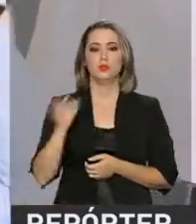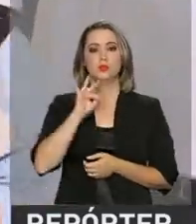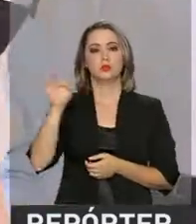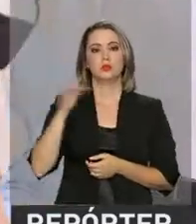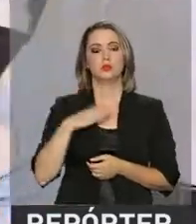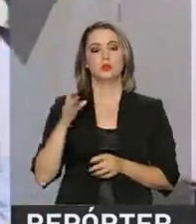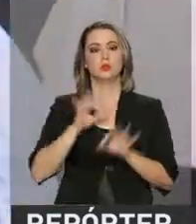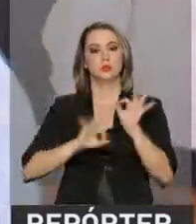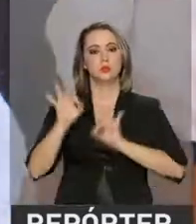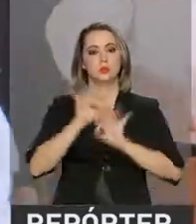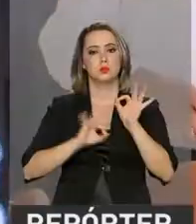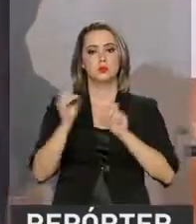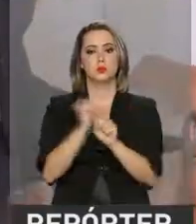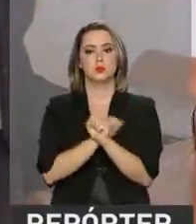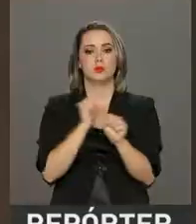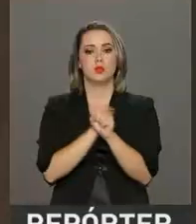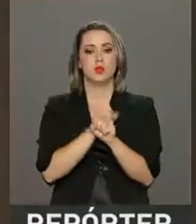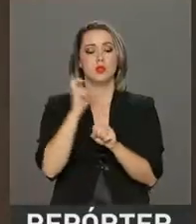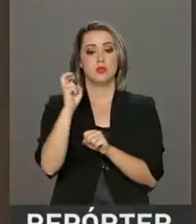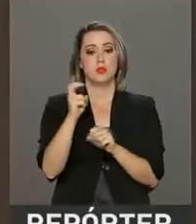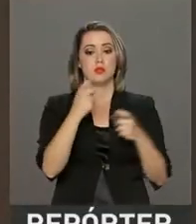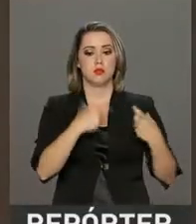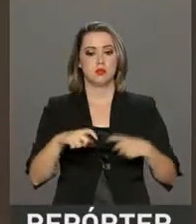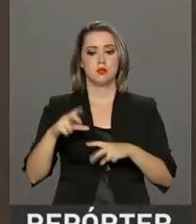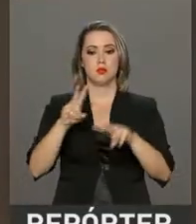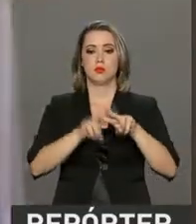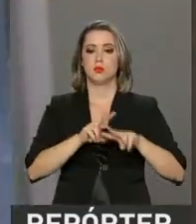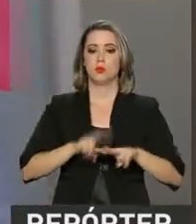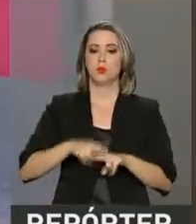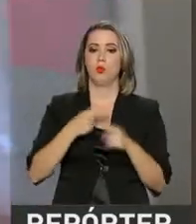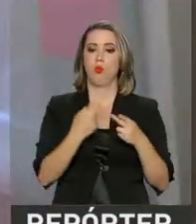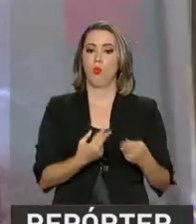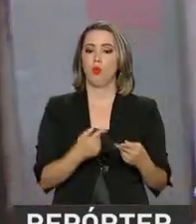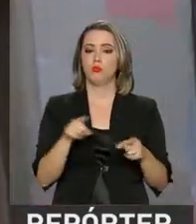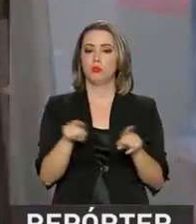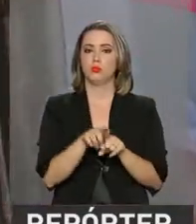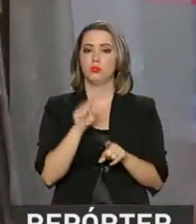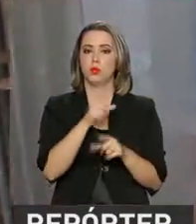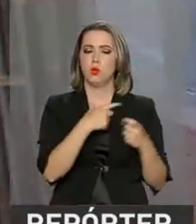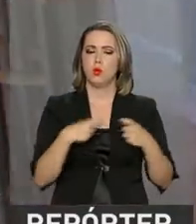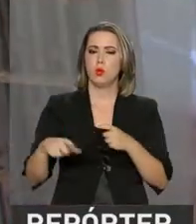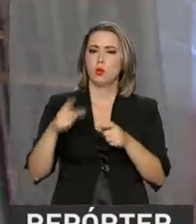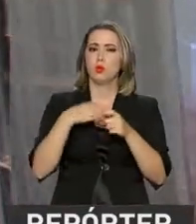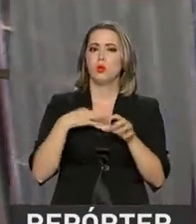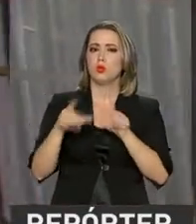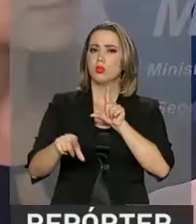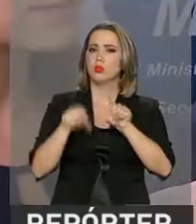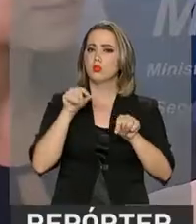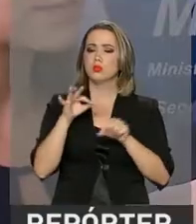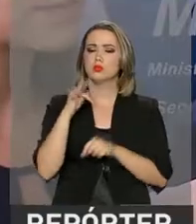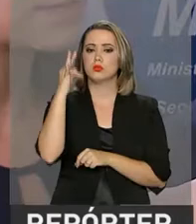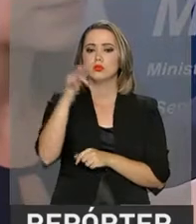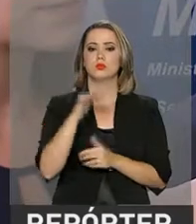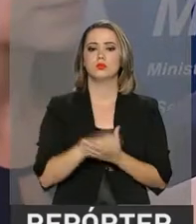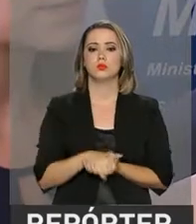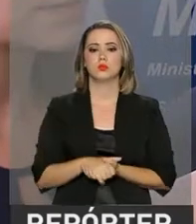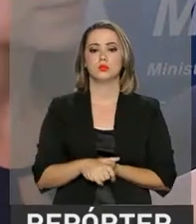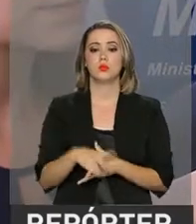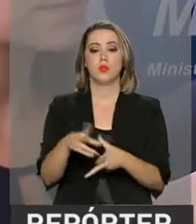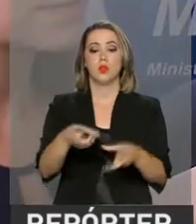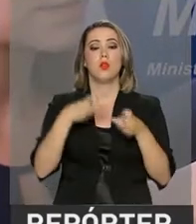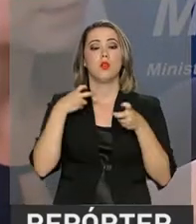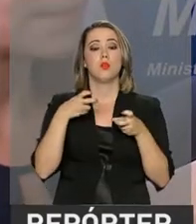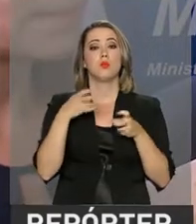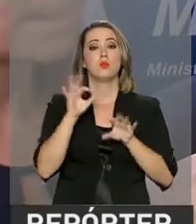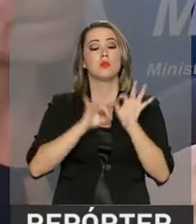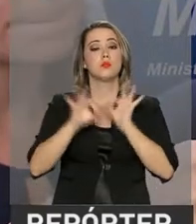planeja construir mais cinco penitenciárias como essa os locais ainda vão ser definidos perspectiva do plano nacional de